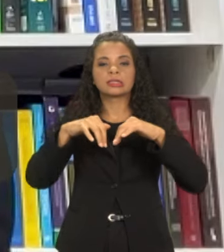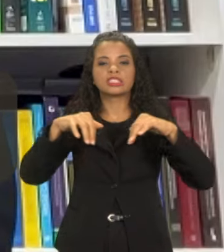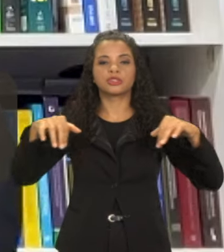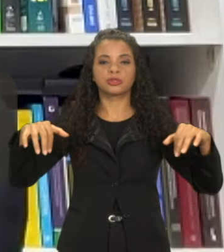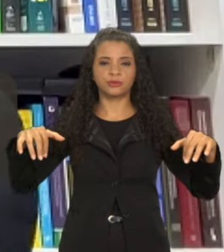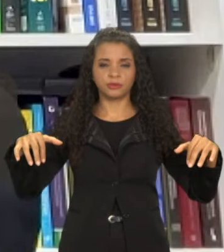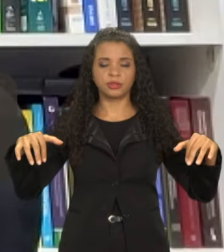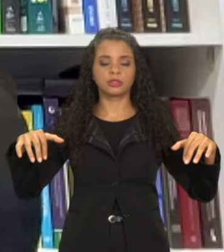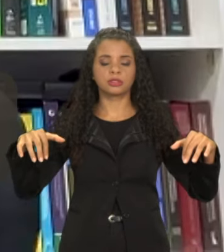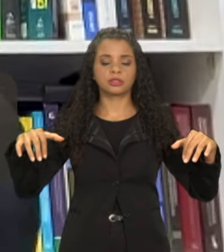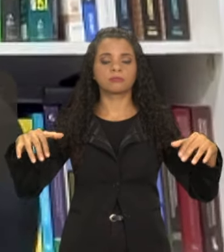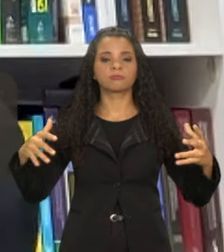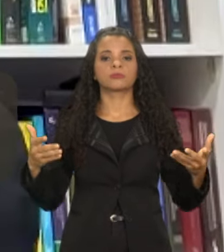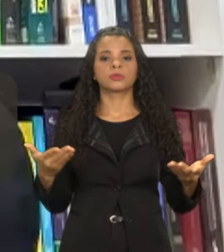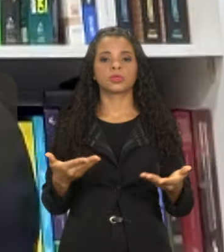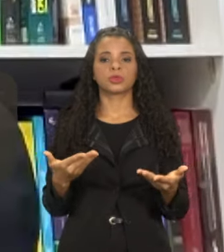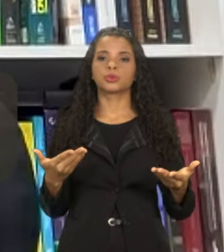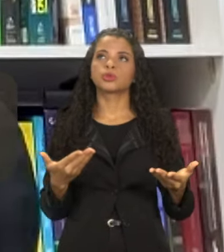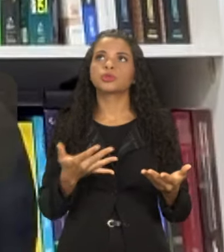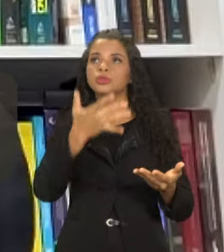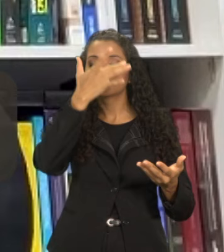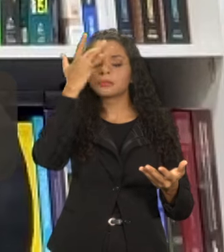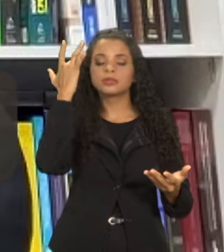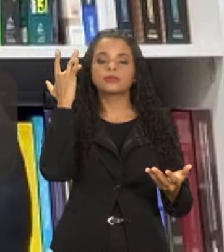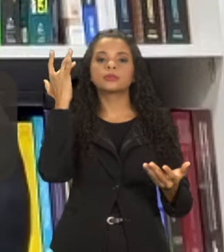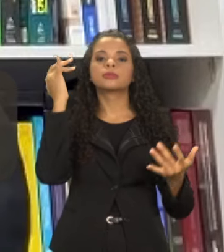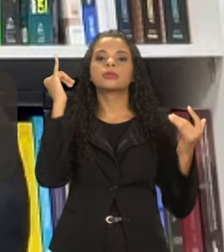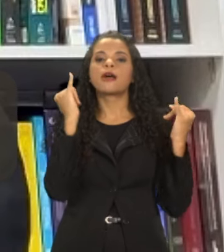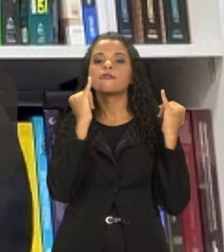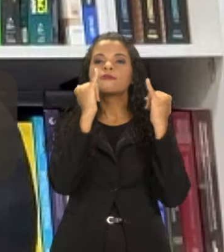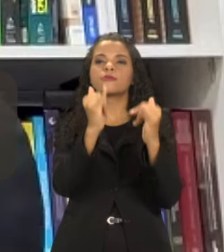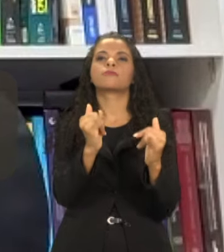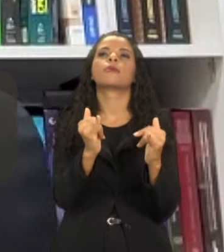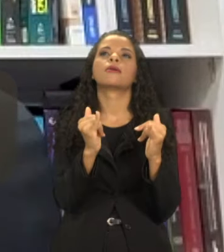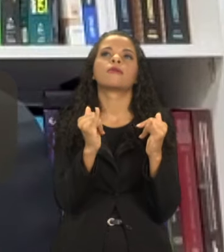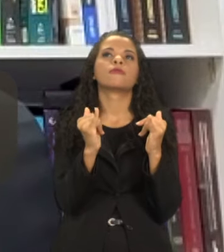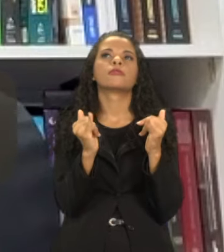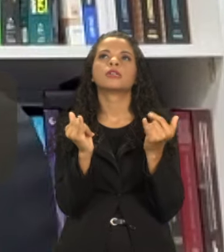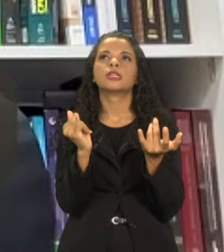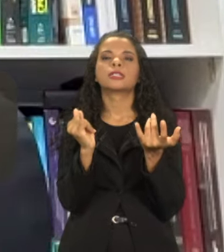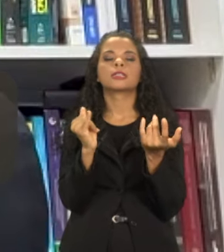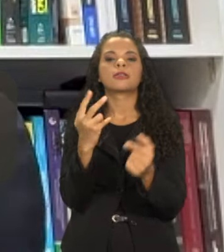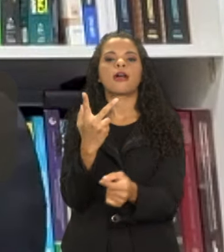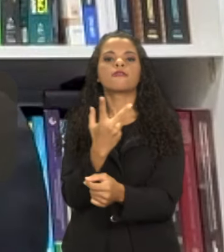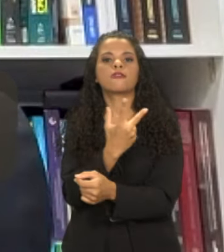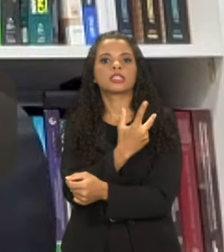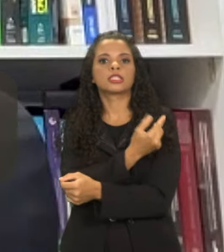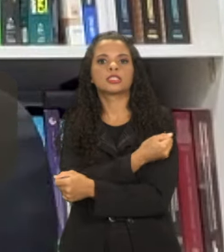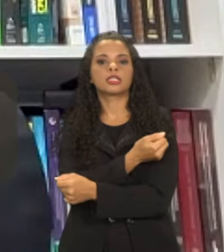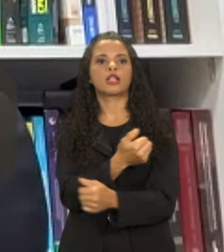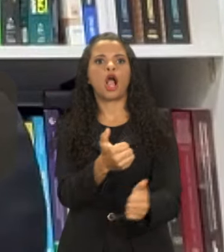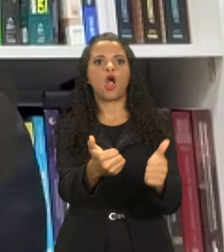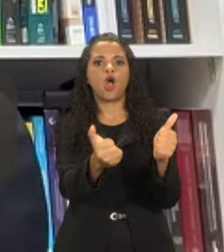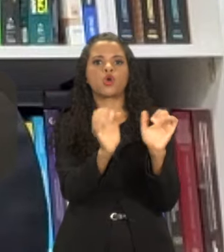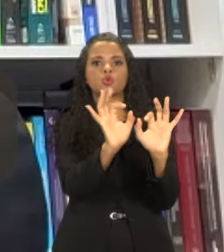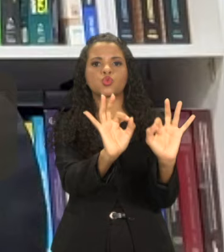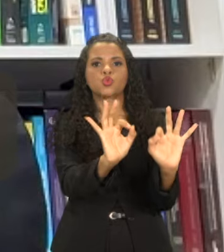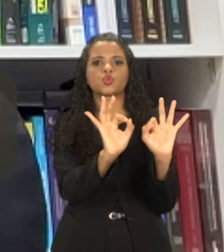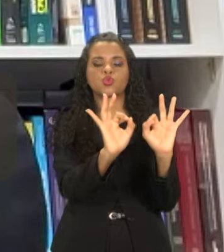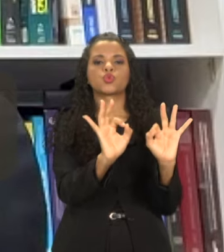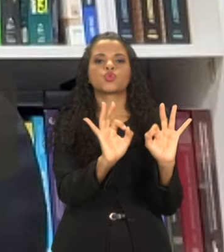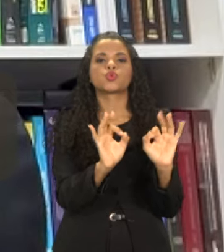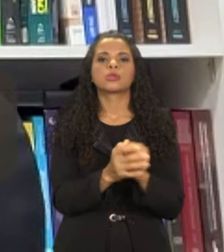afirmavam, vamos dizer assim, a eficácia inquestionável da vacina são as mesmas pessoas que